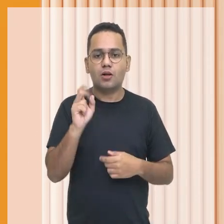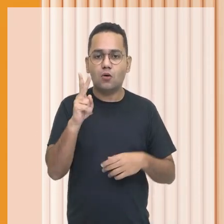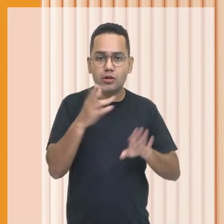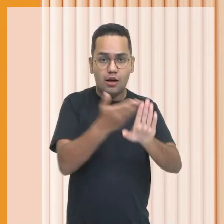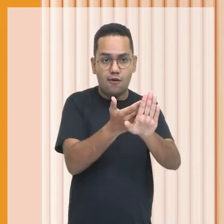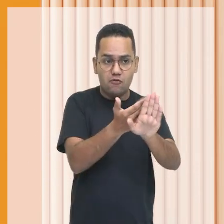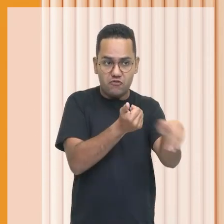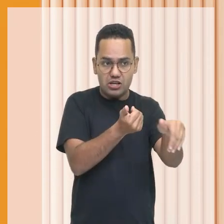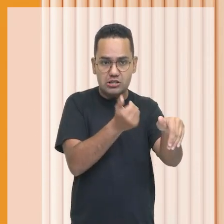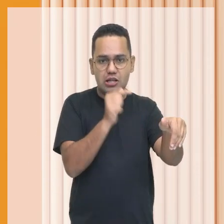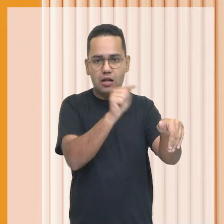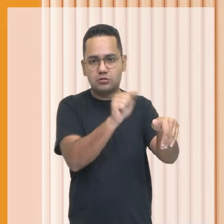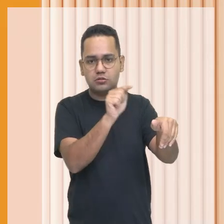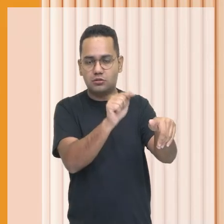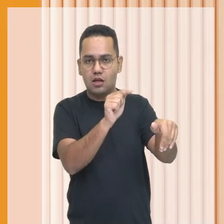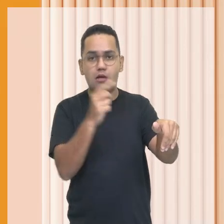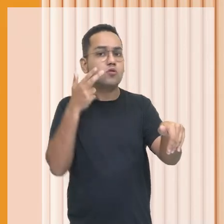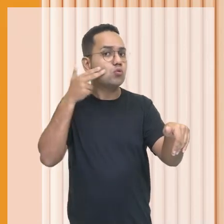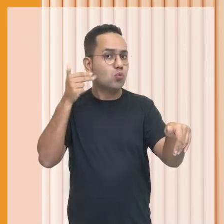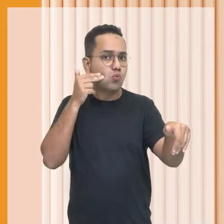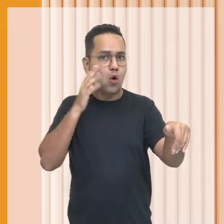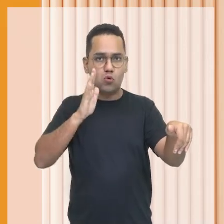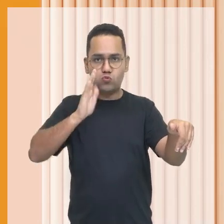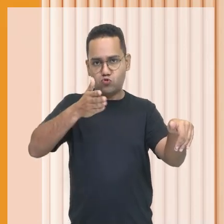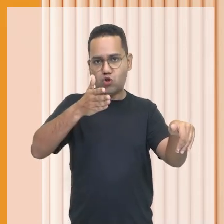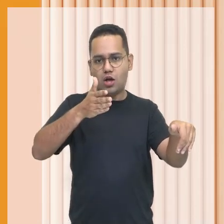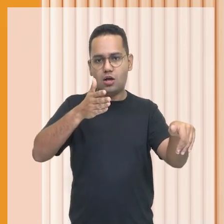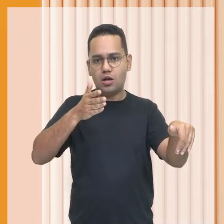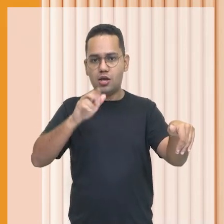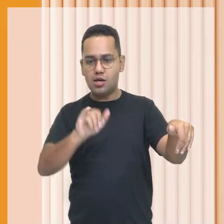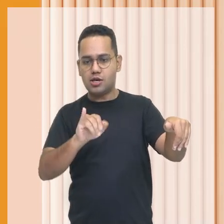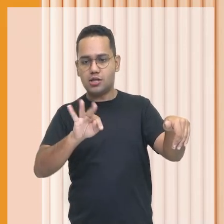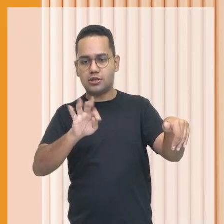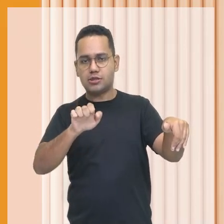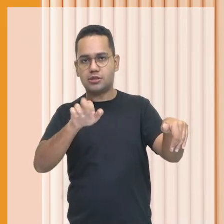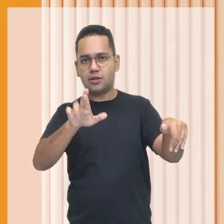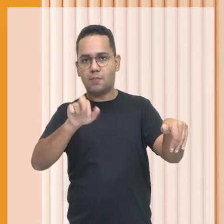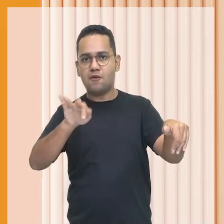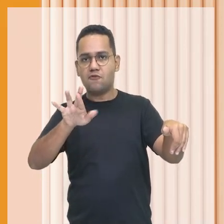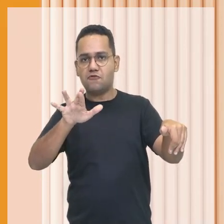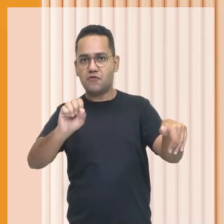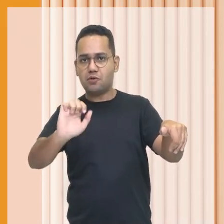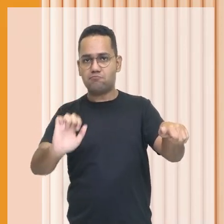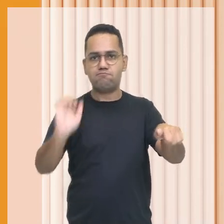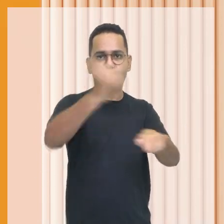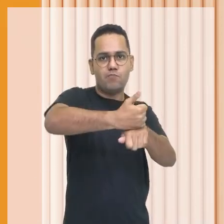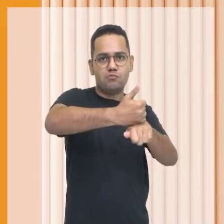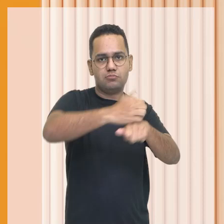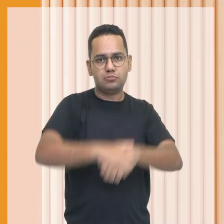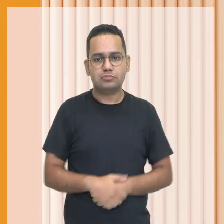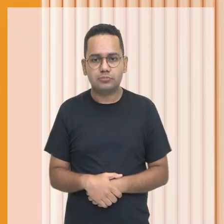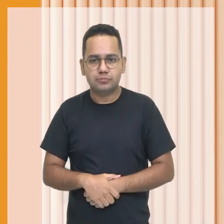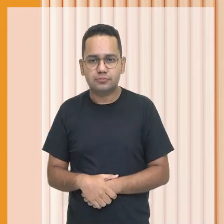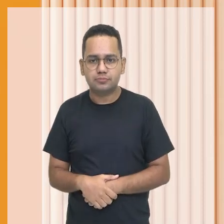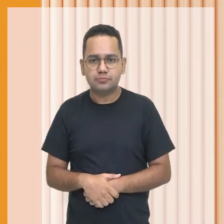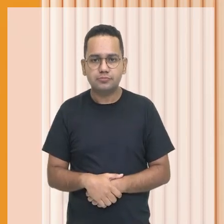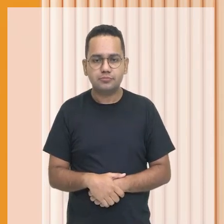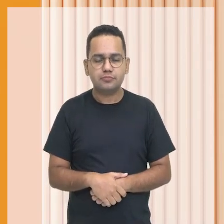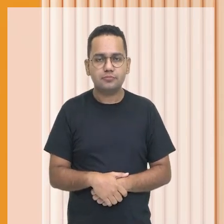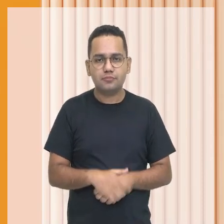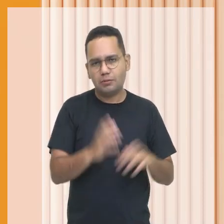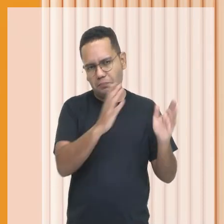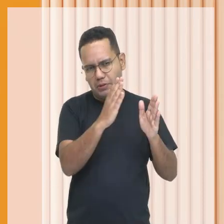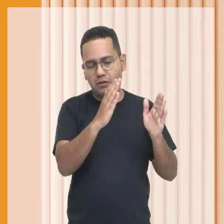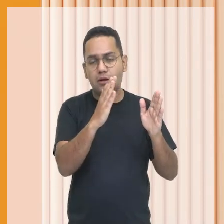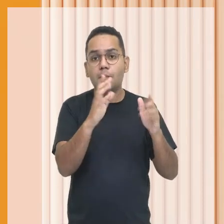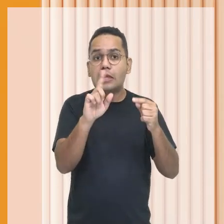afastamento do Collor do cargo de presidente, ele já assumiu como presidente interino. E quando o Collor sofre de fato o impeachment, o Itamar